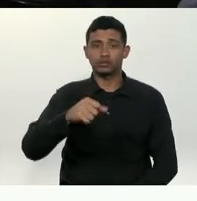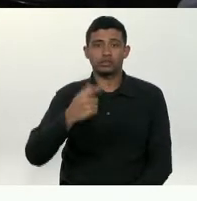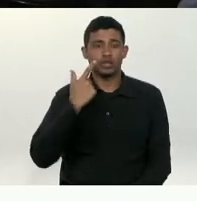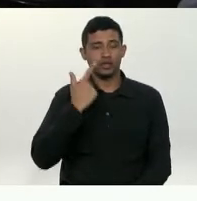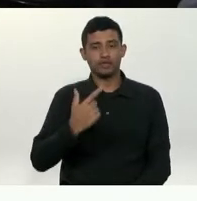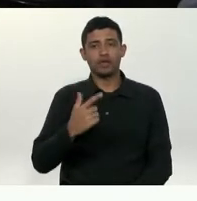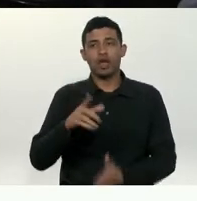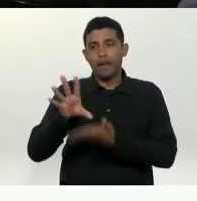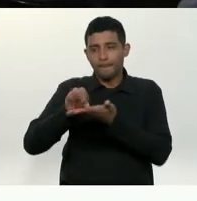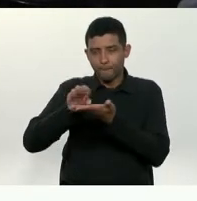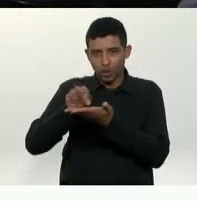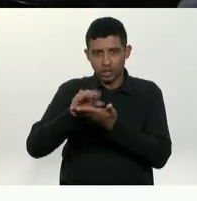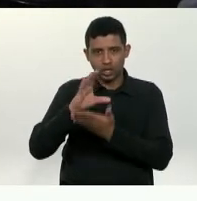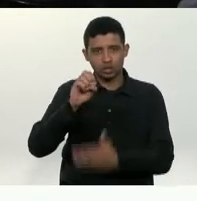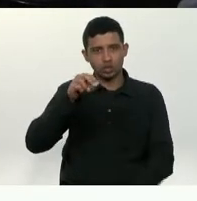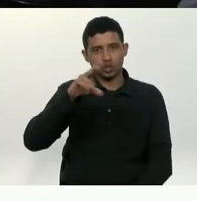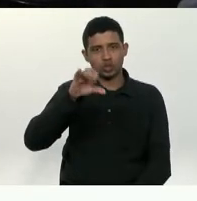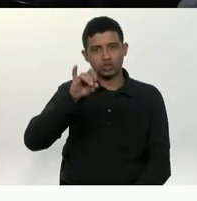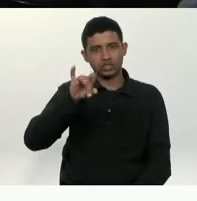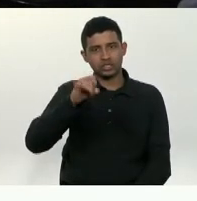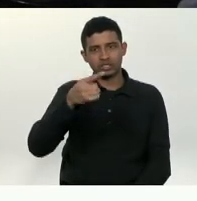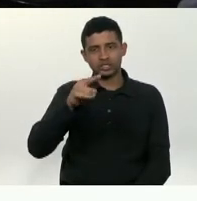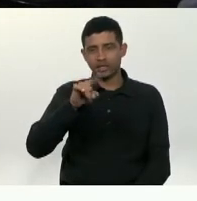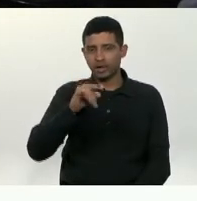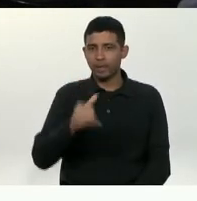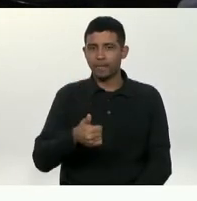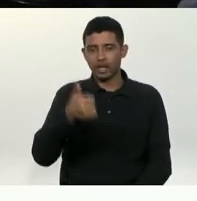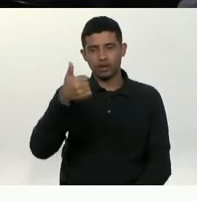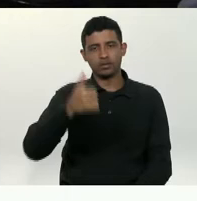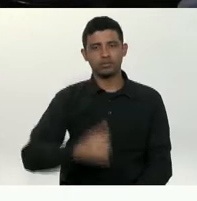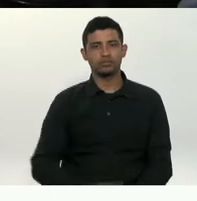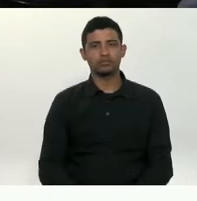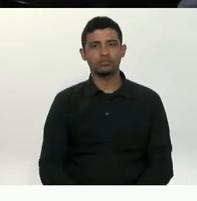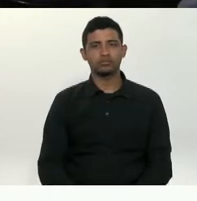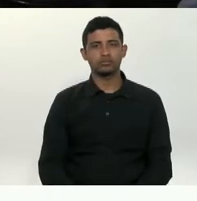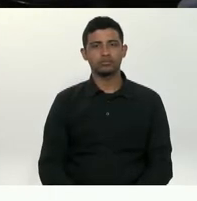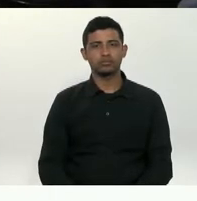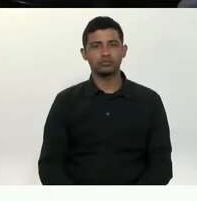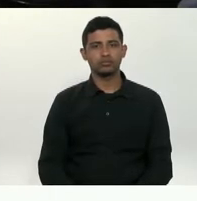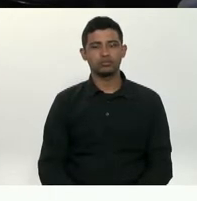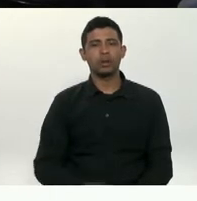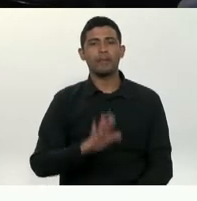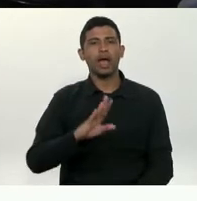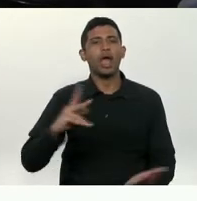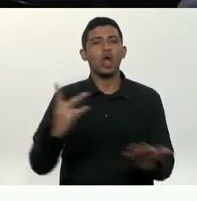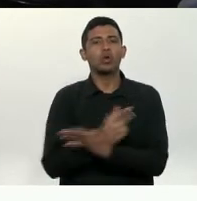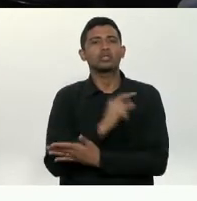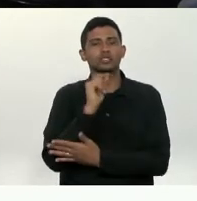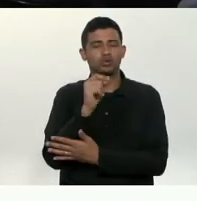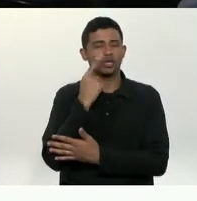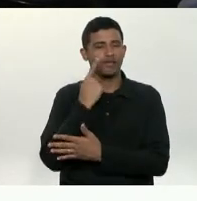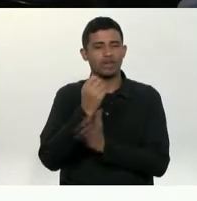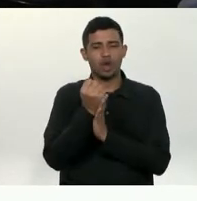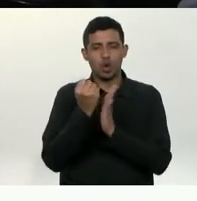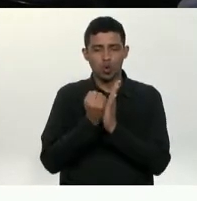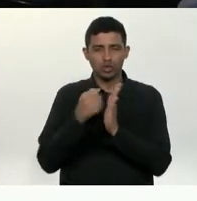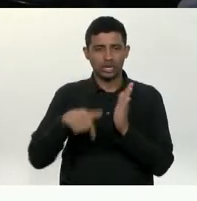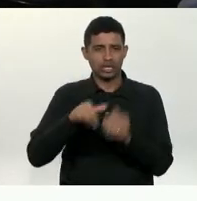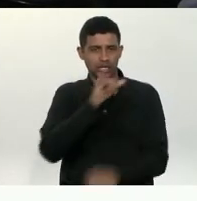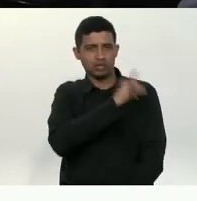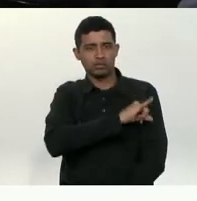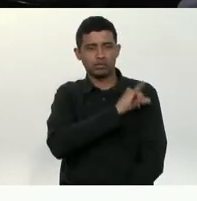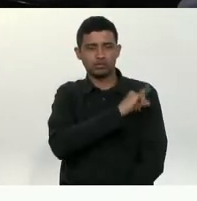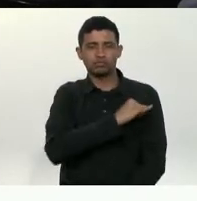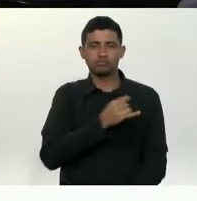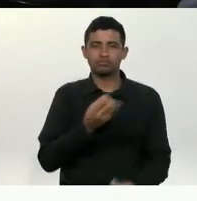de concessão é o melhor. O que aconteceu nos últimos anos em relação ao contrato do Estado do Rio de Janeiro e que nenhum desses outros